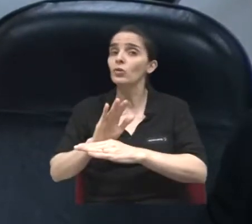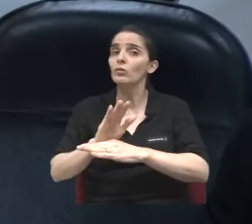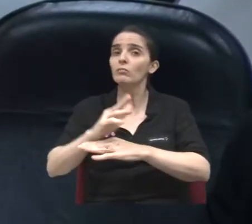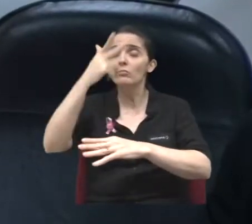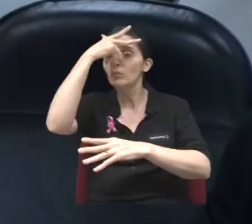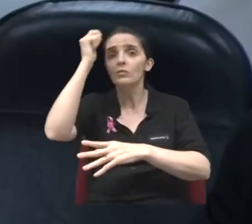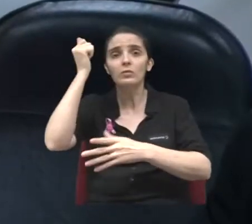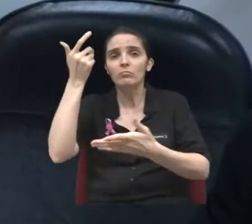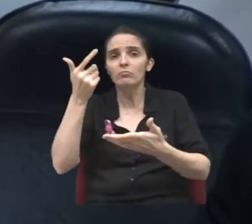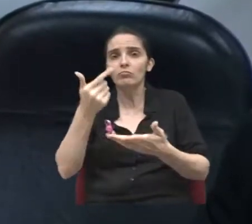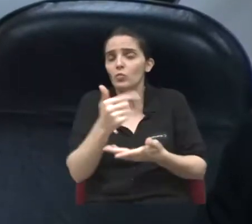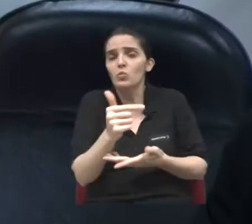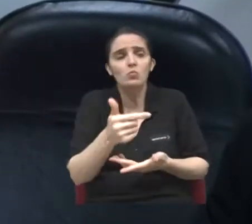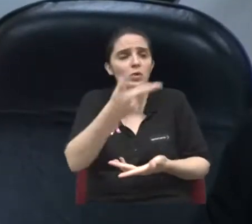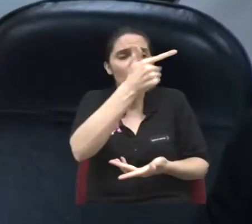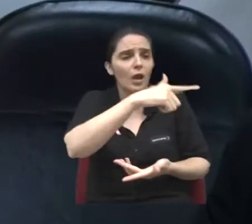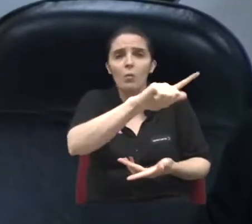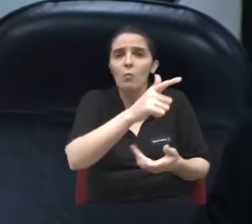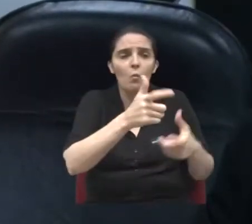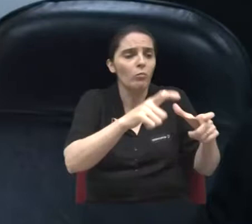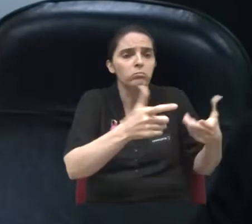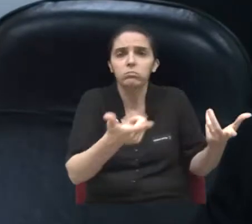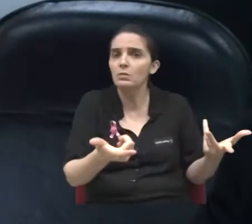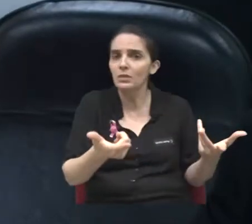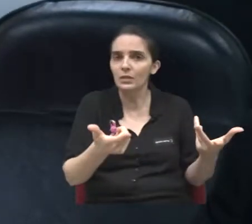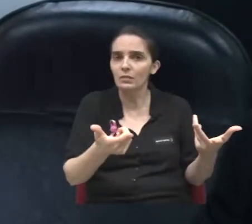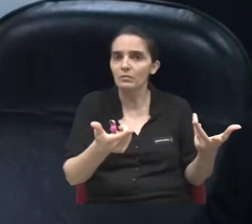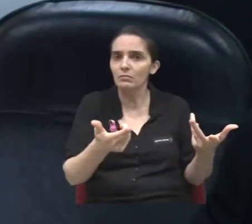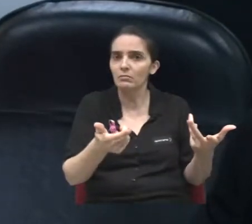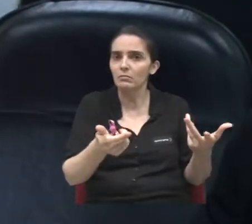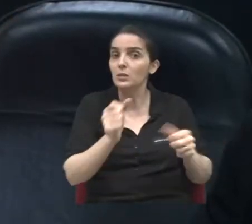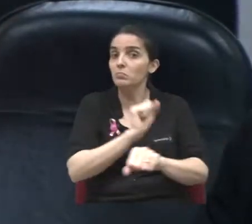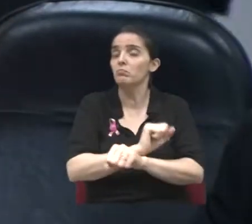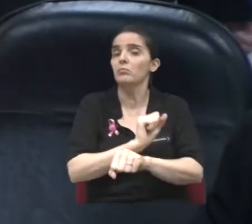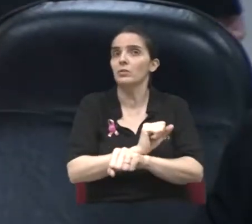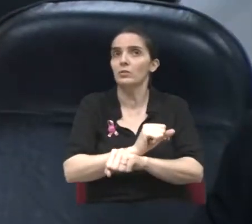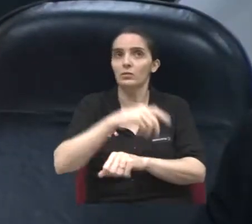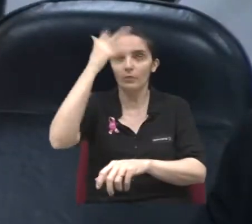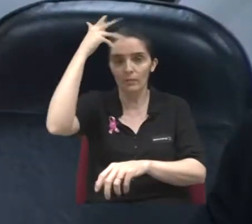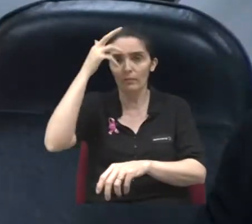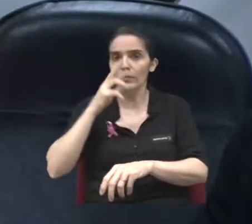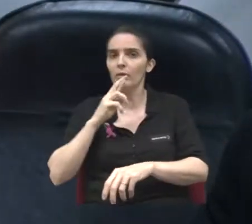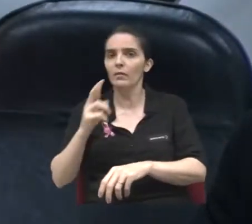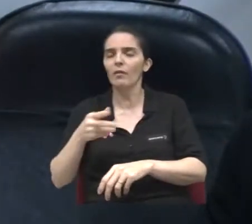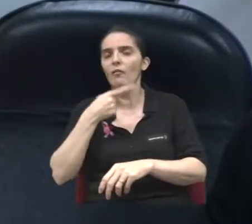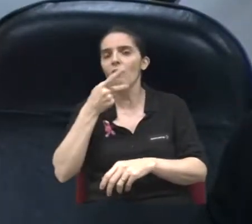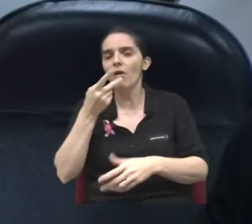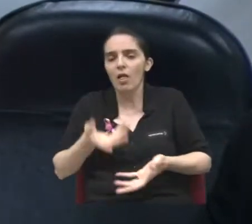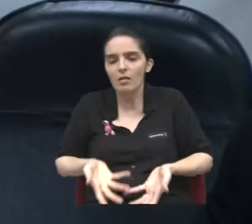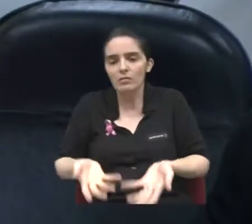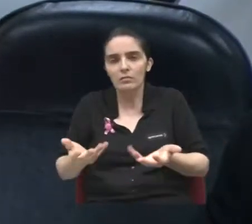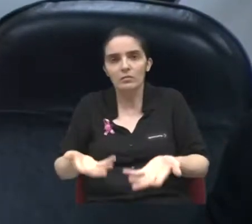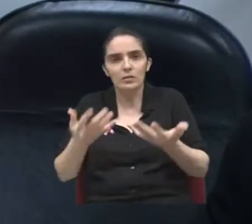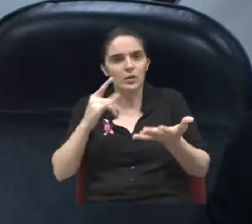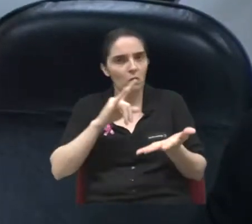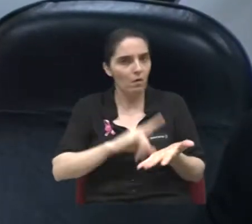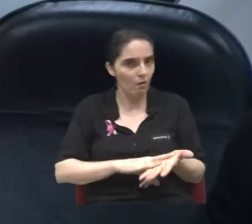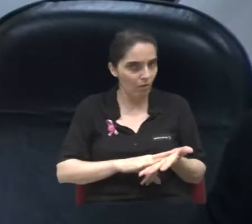não tem outra forma. Então, eu esperei que a senhora respondesse. A senhora fala de incentivar fazendo um contrato entre os